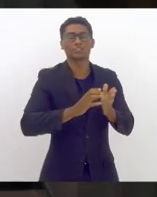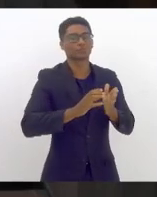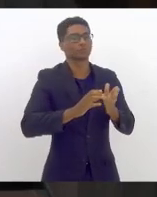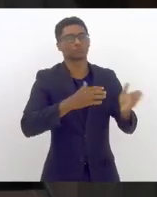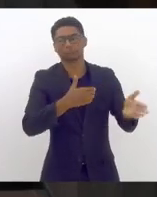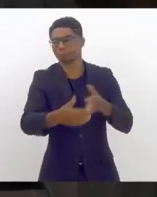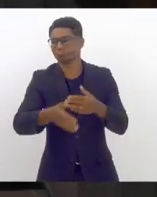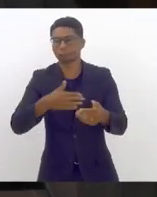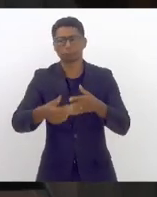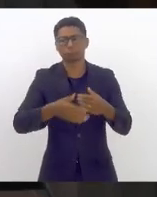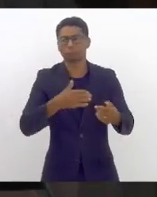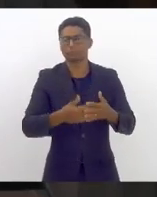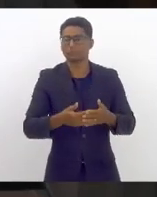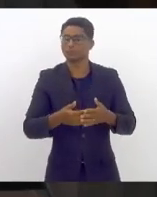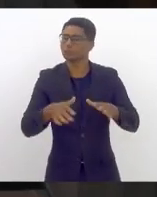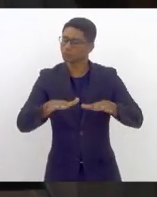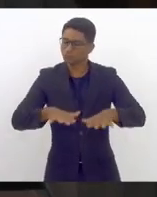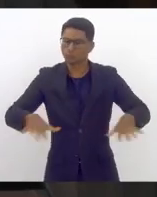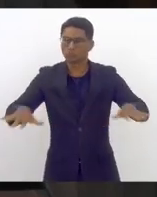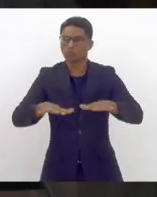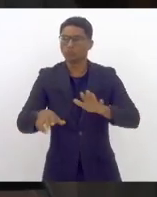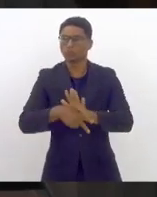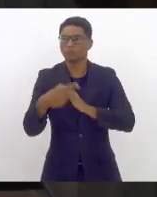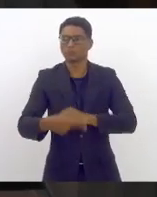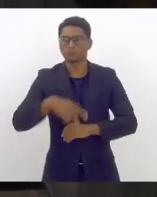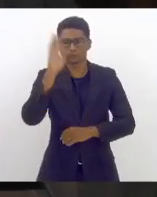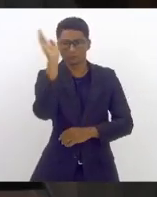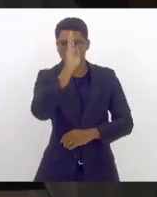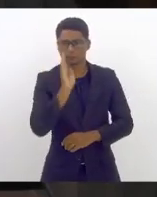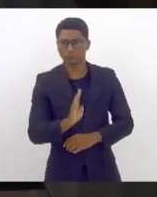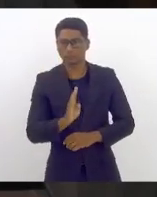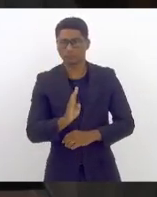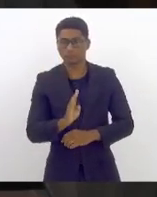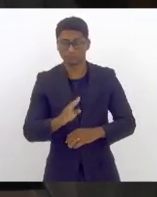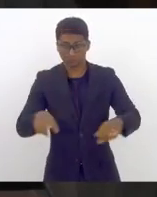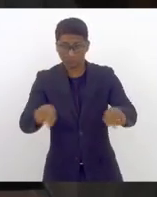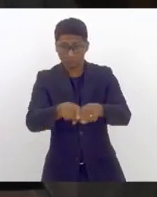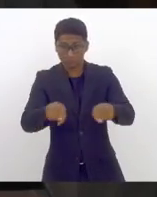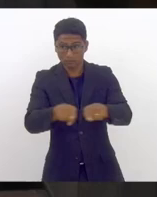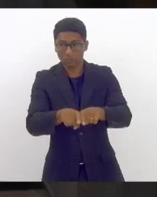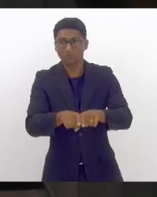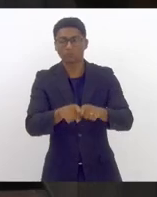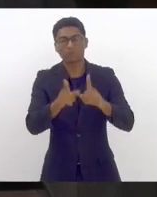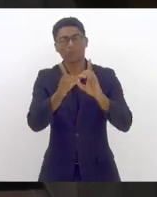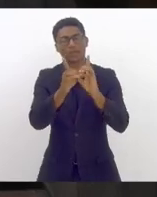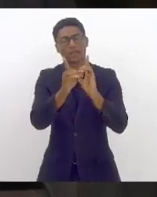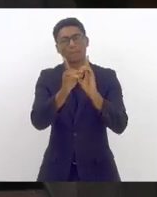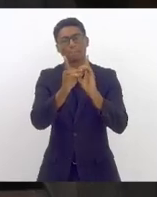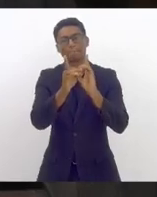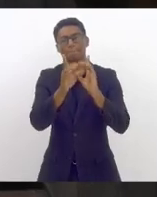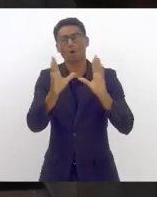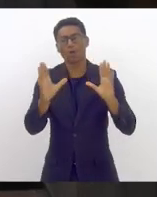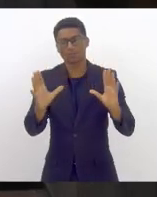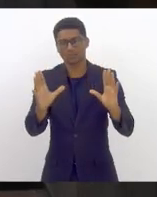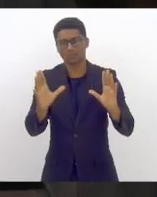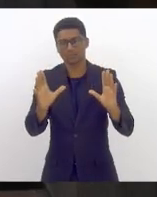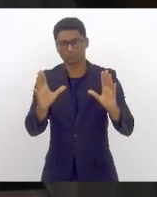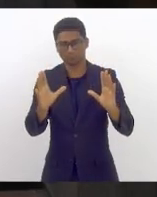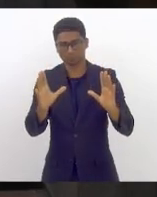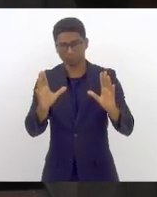estejamos. Quem ama a democracia, senhora presidente, jamais